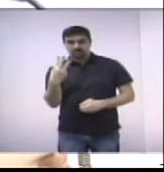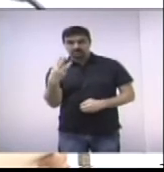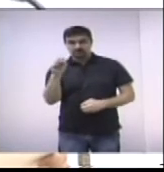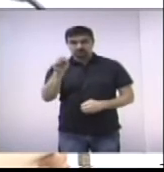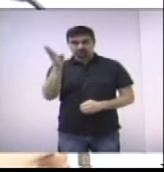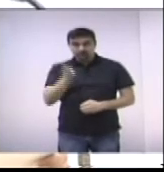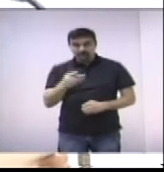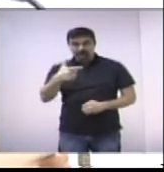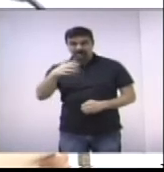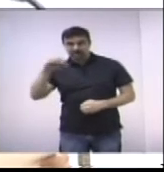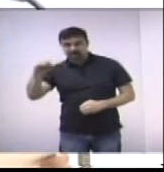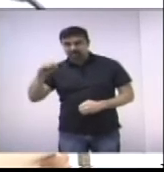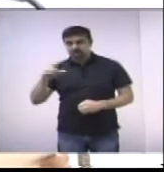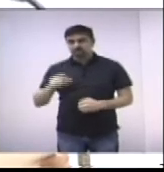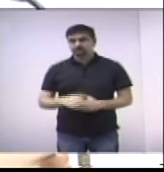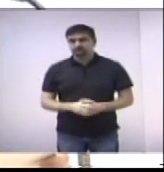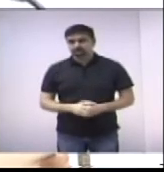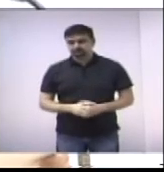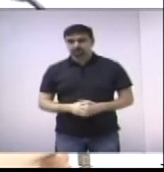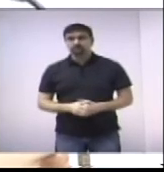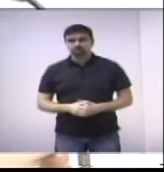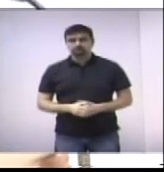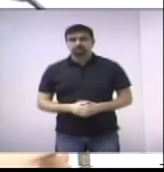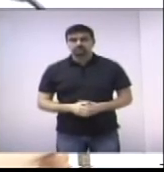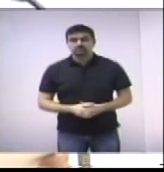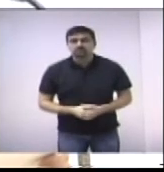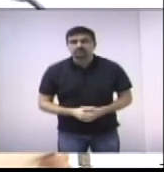722-420-438-20 e com o título de eleitor número